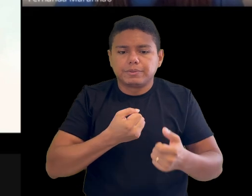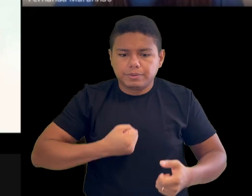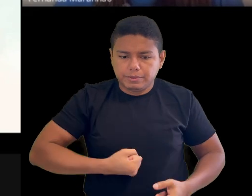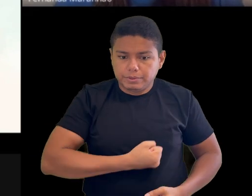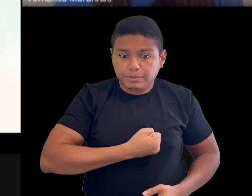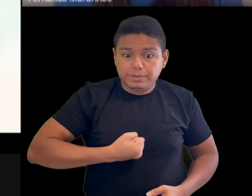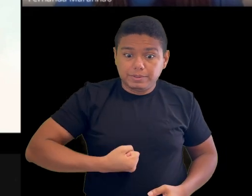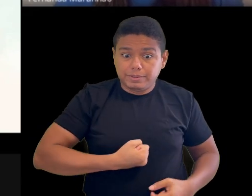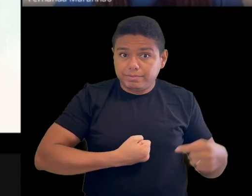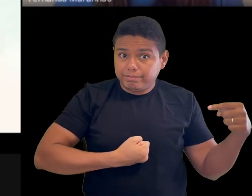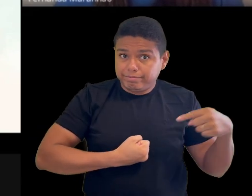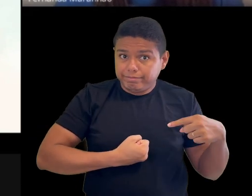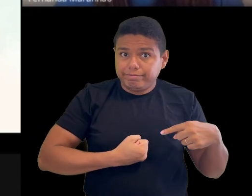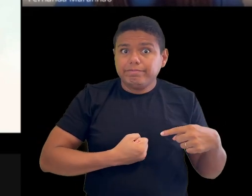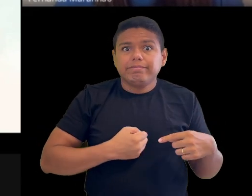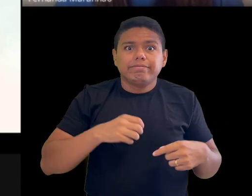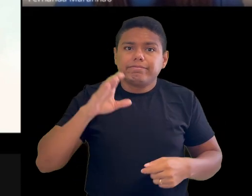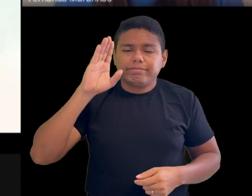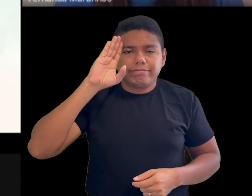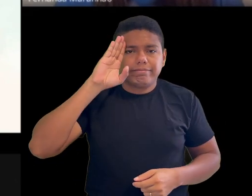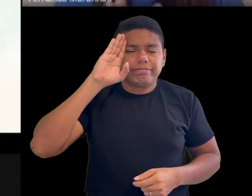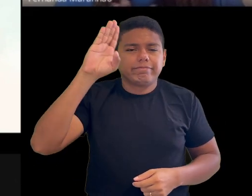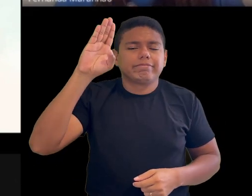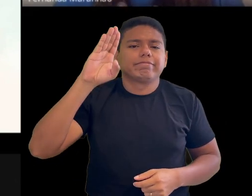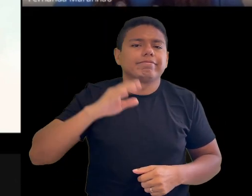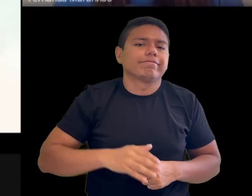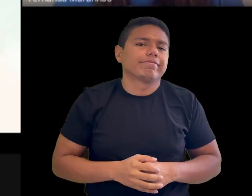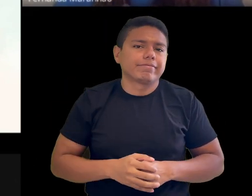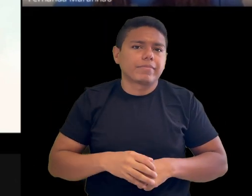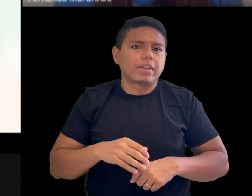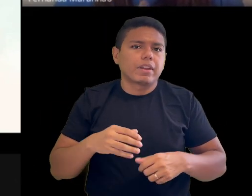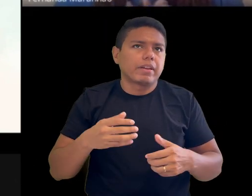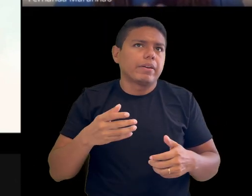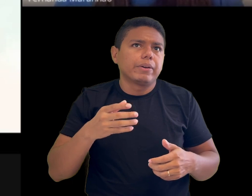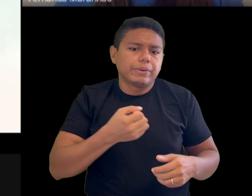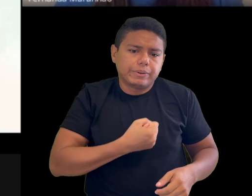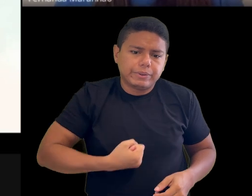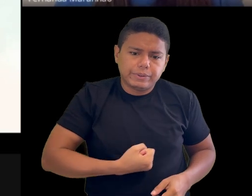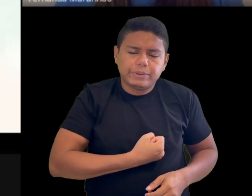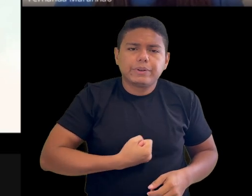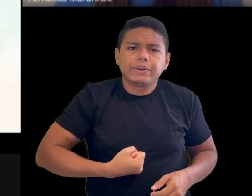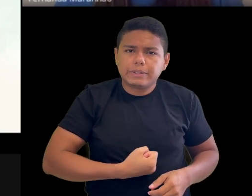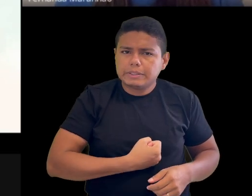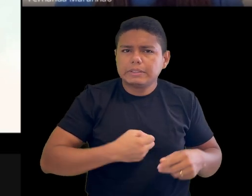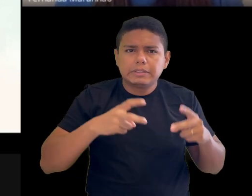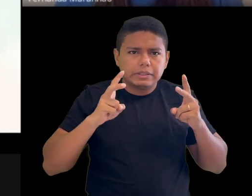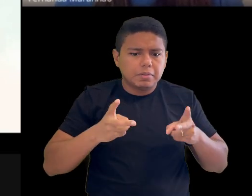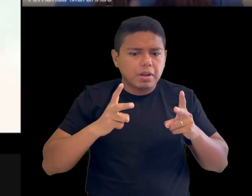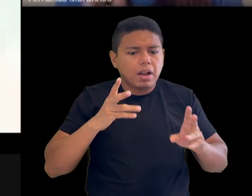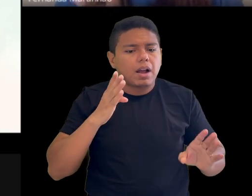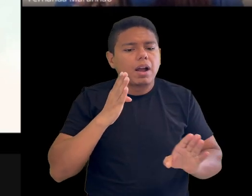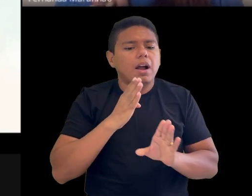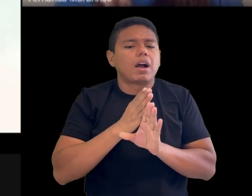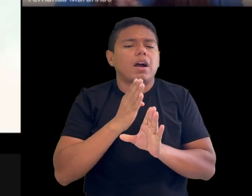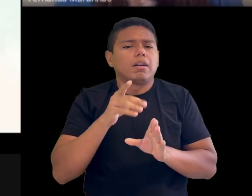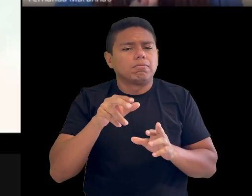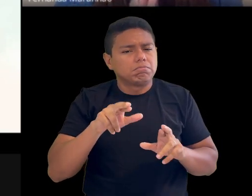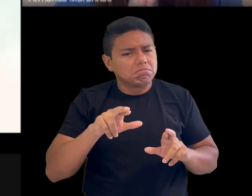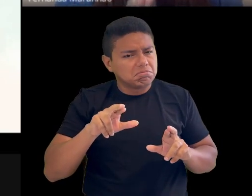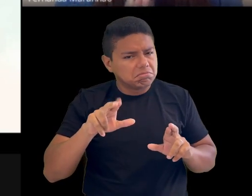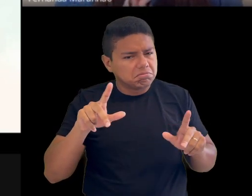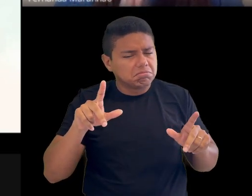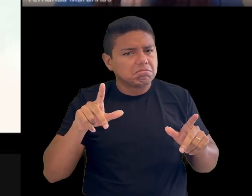gravidez, em qualquer ultrassonografia de rotina, que é para ser vista essa inserção diferente do cordão umbilical, não precisa ser